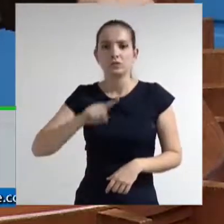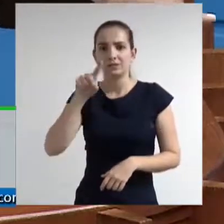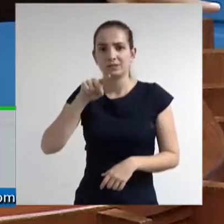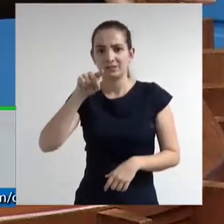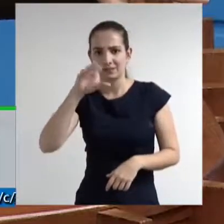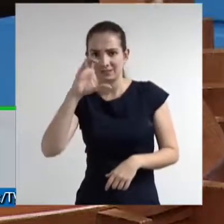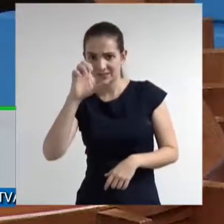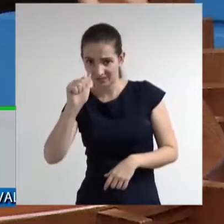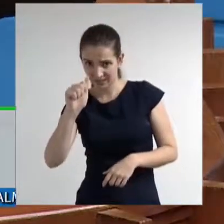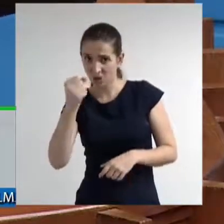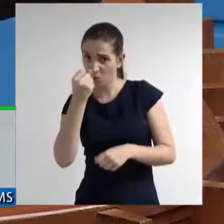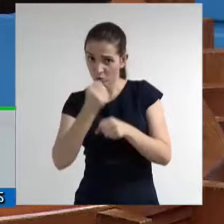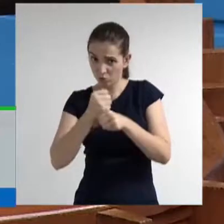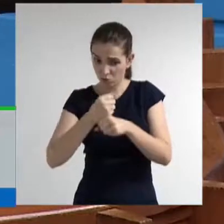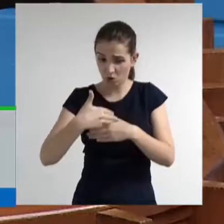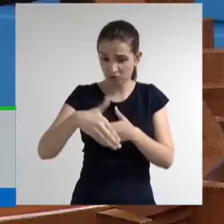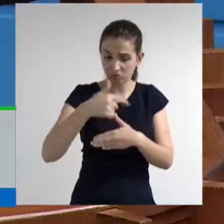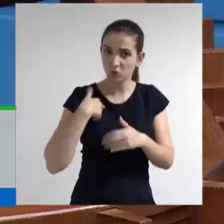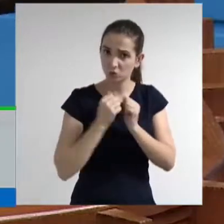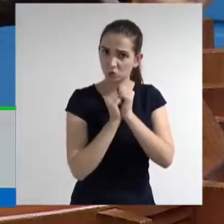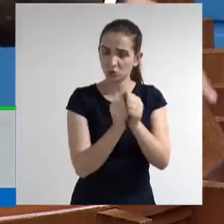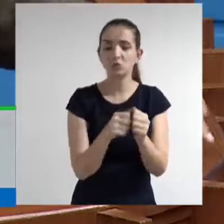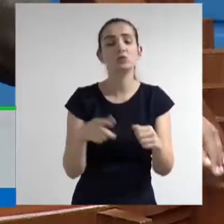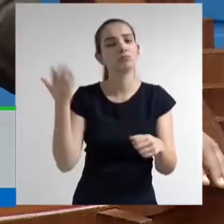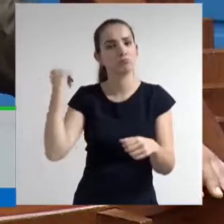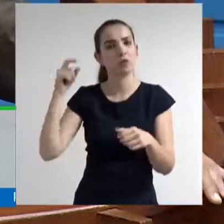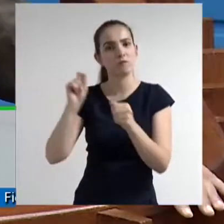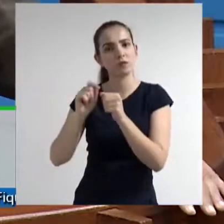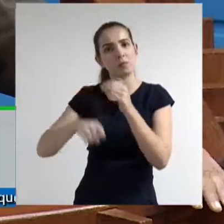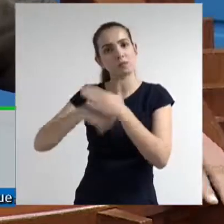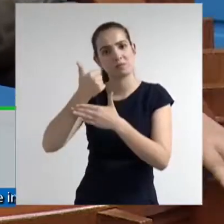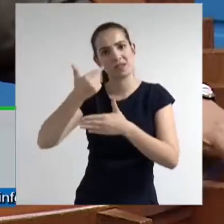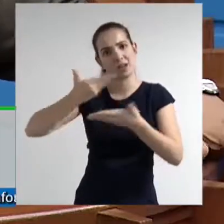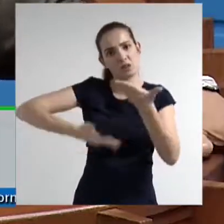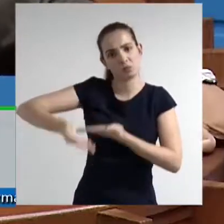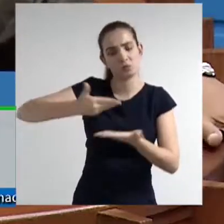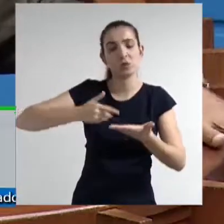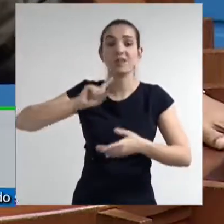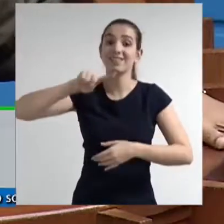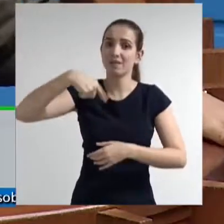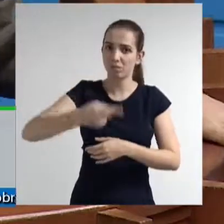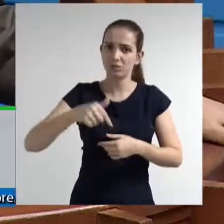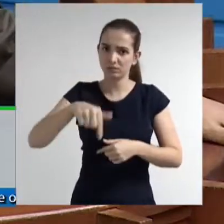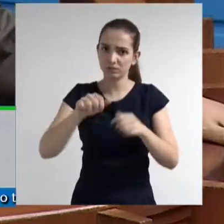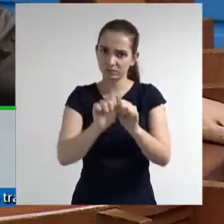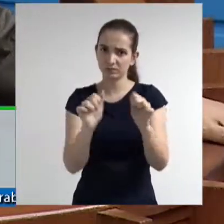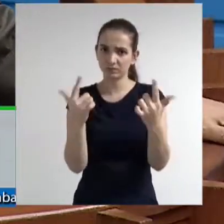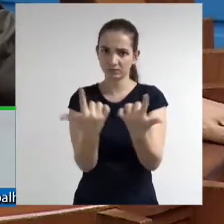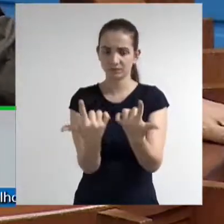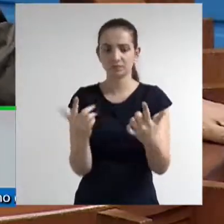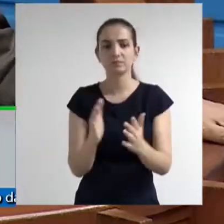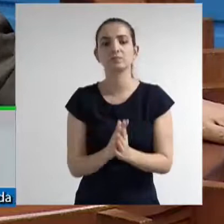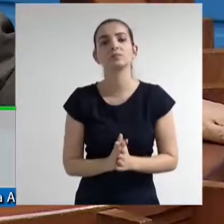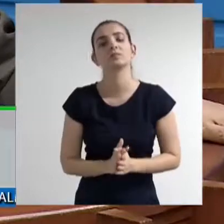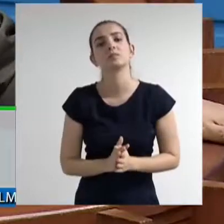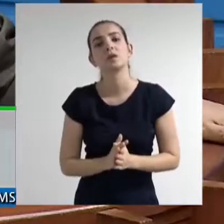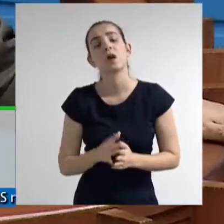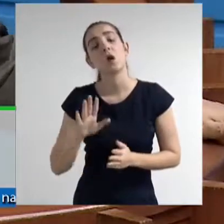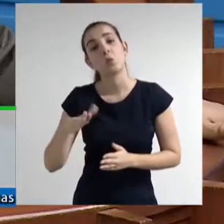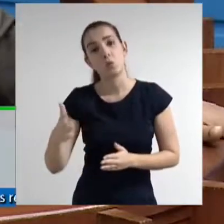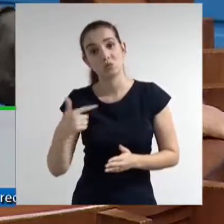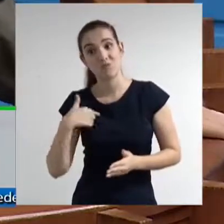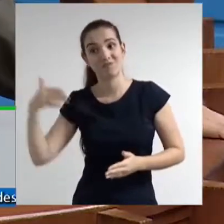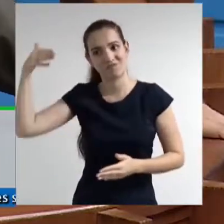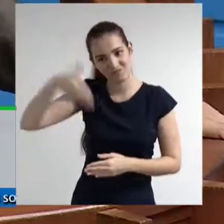e depois, período inclusive que foi feita a primeira negociação, e depois aqui na Assembleia Legislativa. Ao vir para a